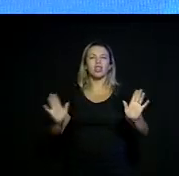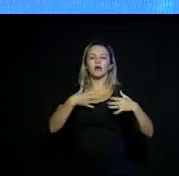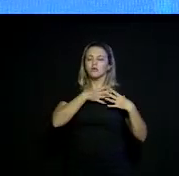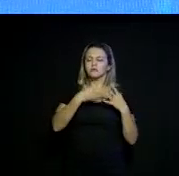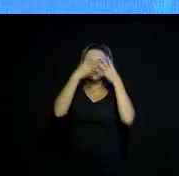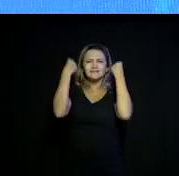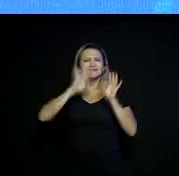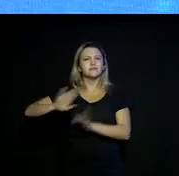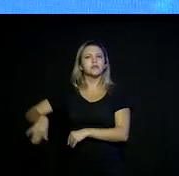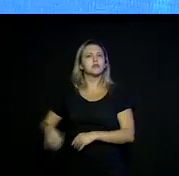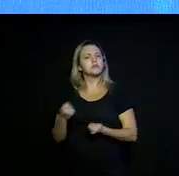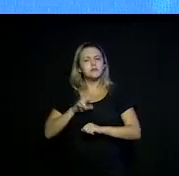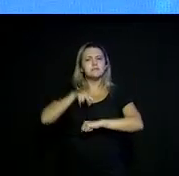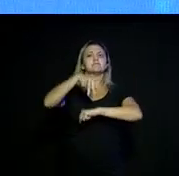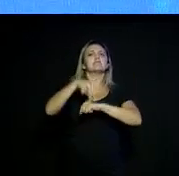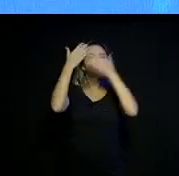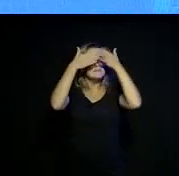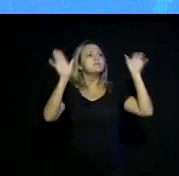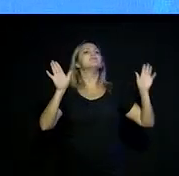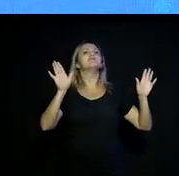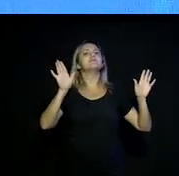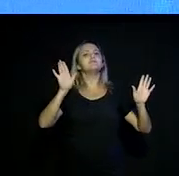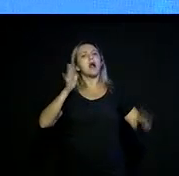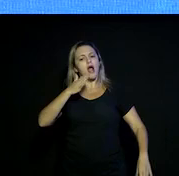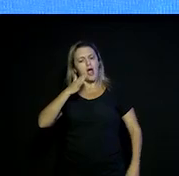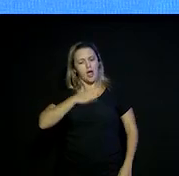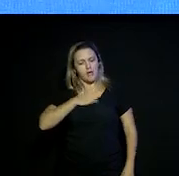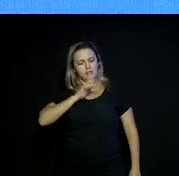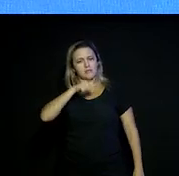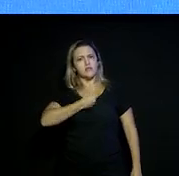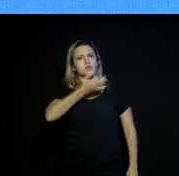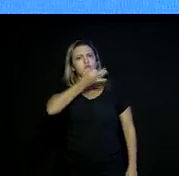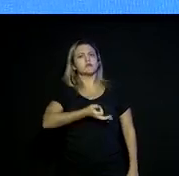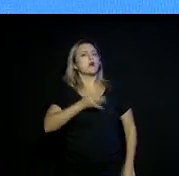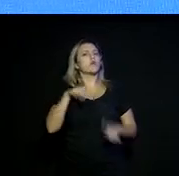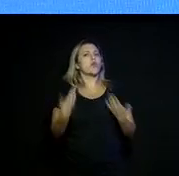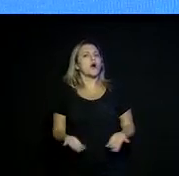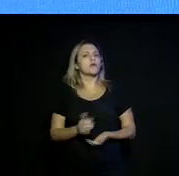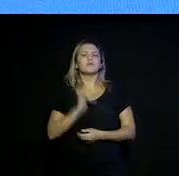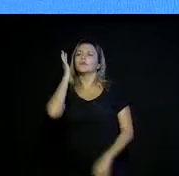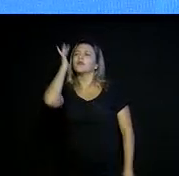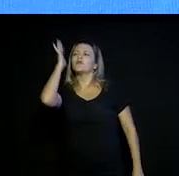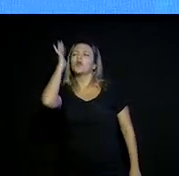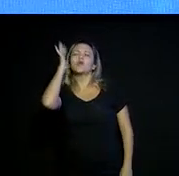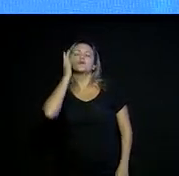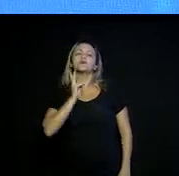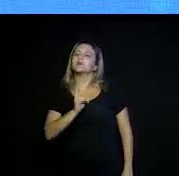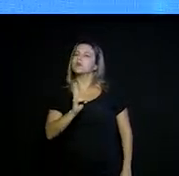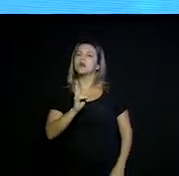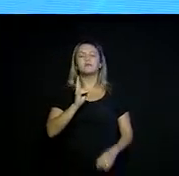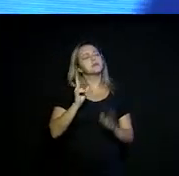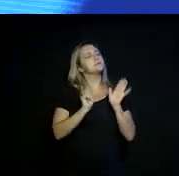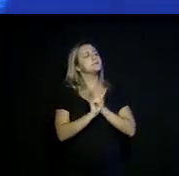angústia. Vou falar uma coisa para vocês, que eu penso muito seriamente. Filósofo está sempre refletindo a respeito de tudo.